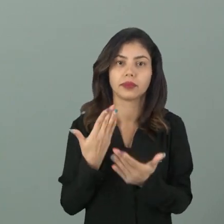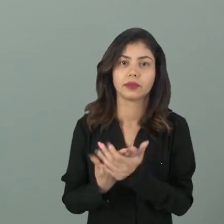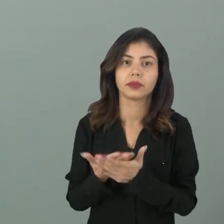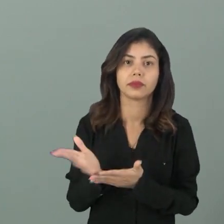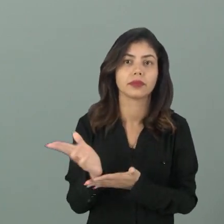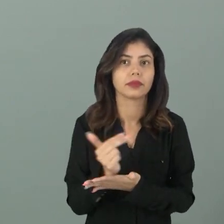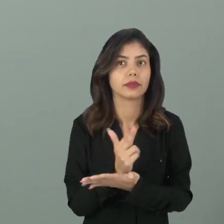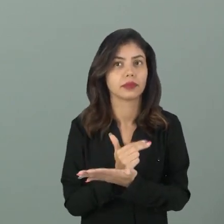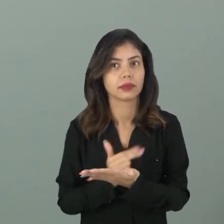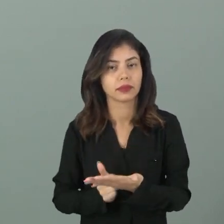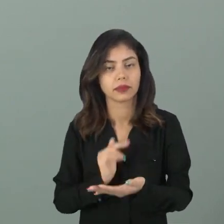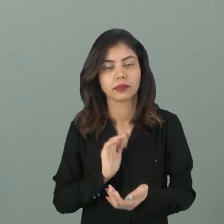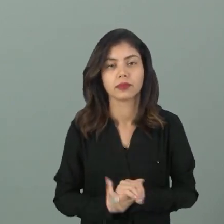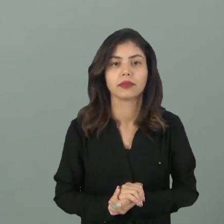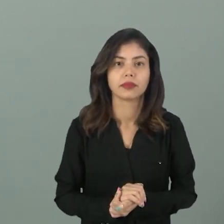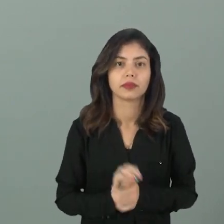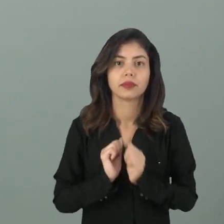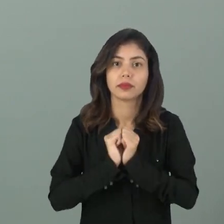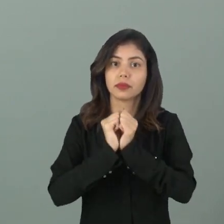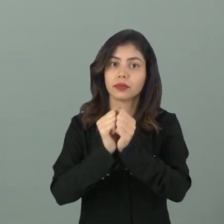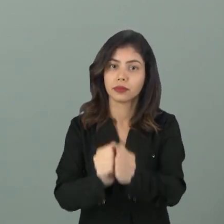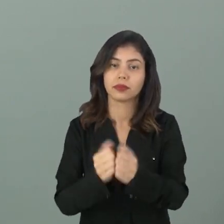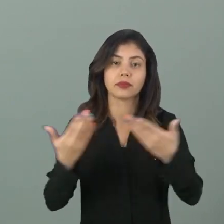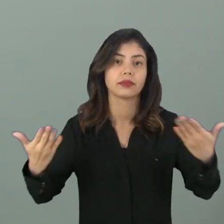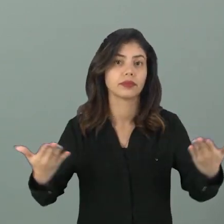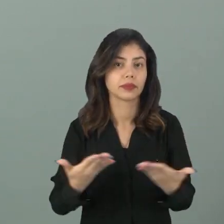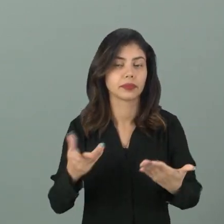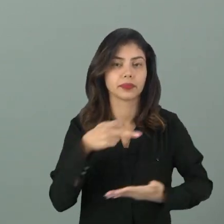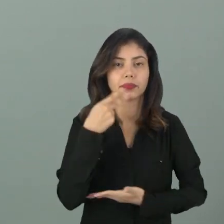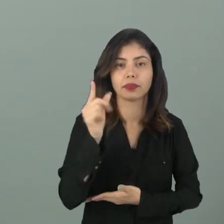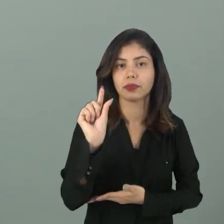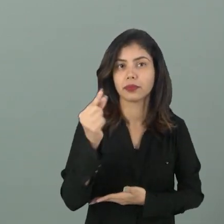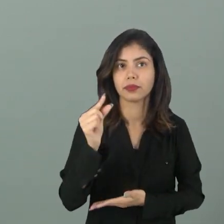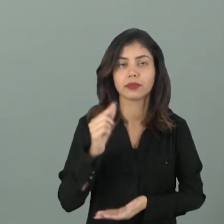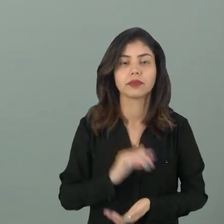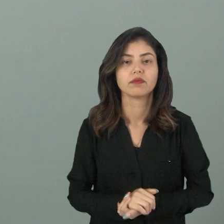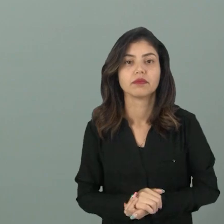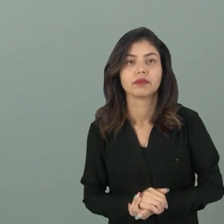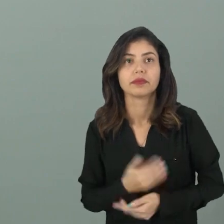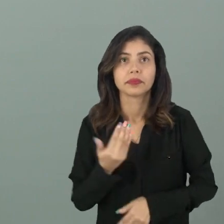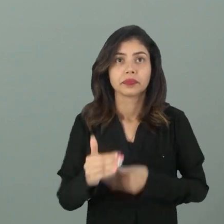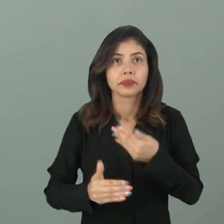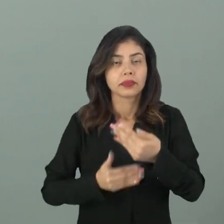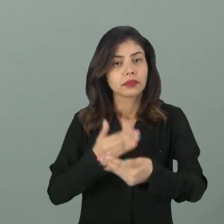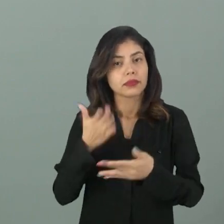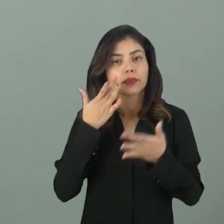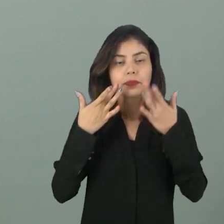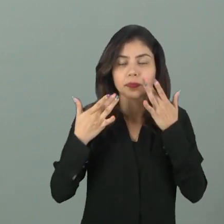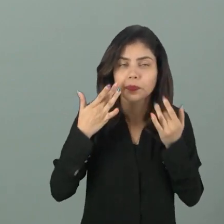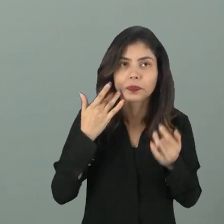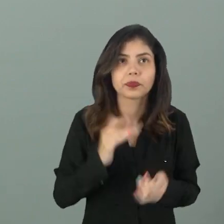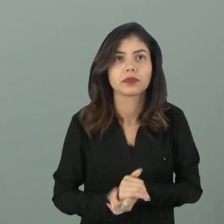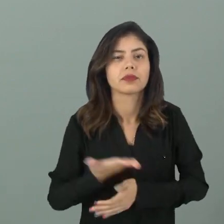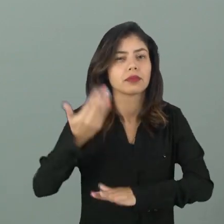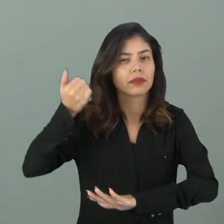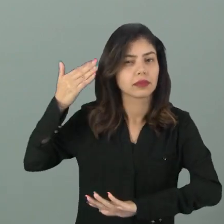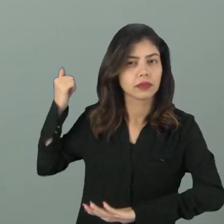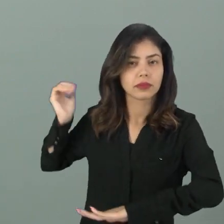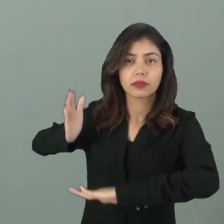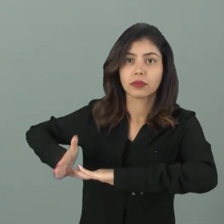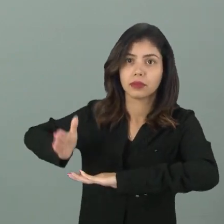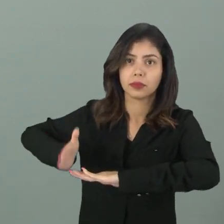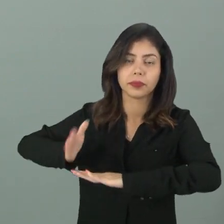de arte. Vamos, junto comigo, hoje falar um pouquinho sobre a evolução do teatro da antiguidade